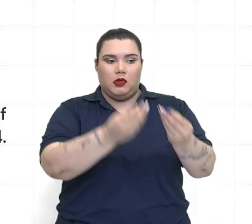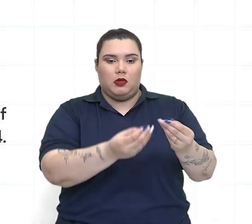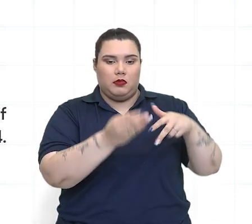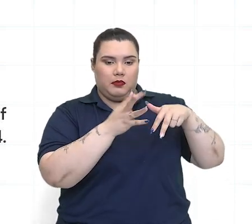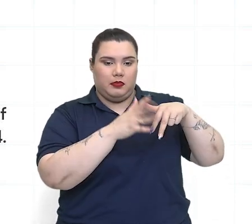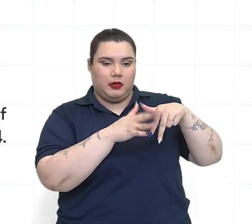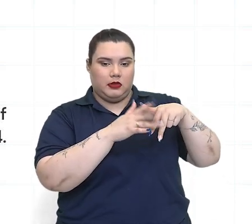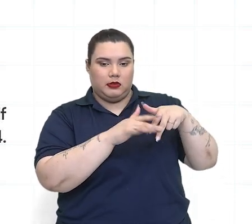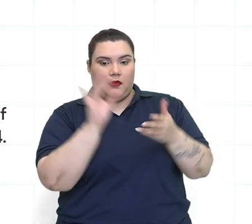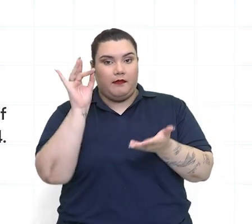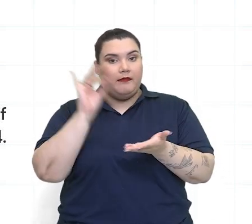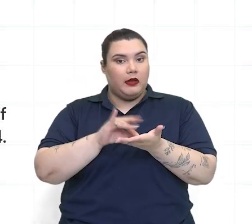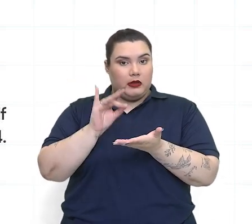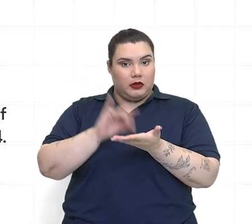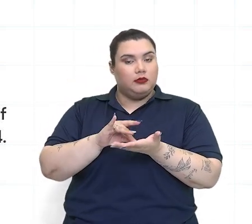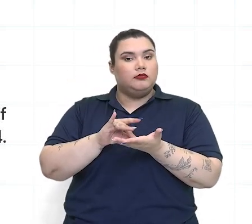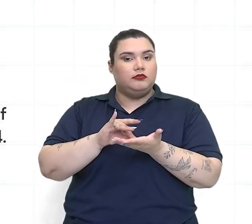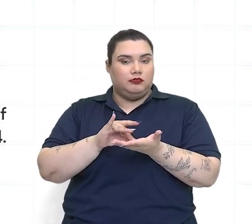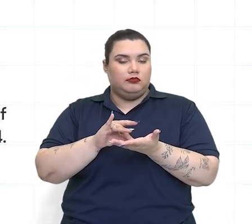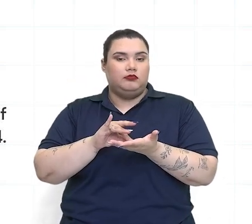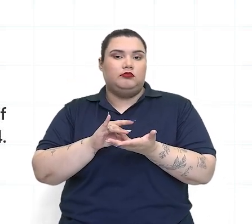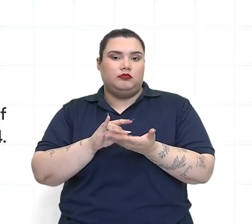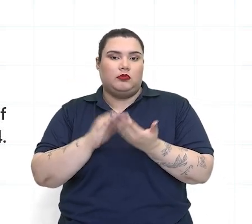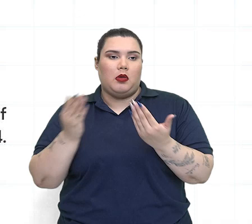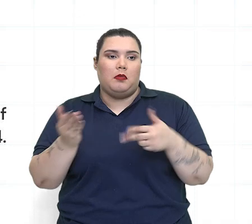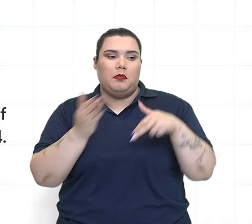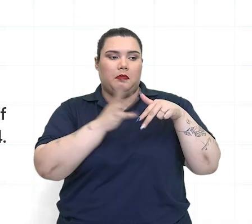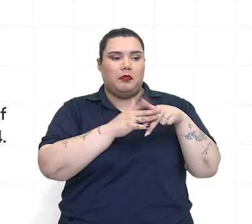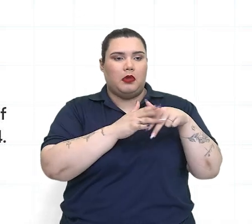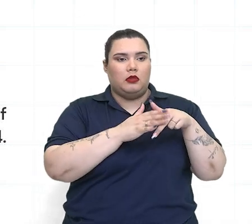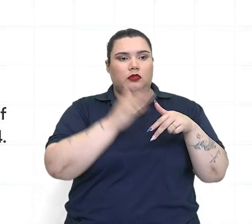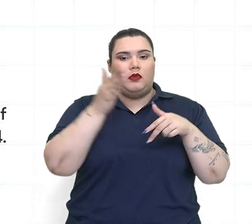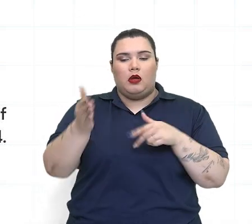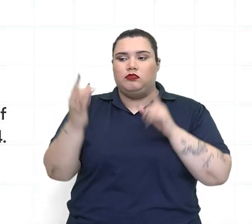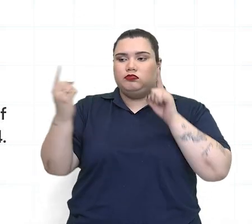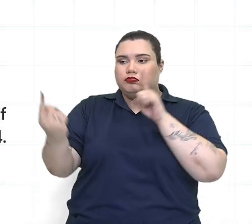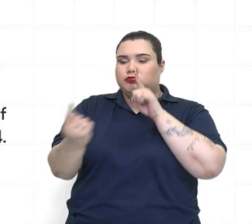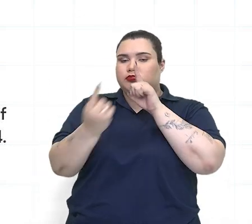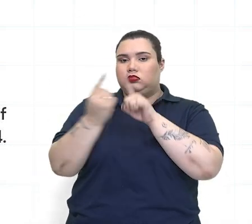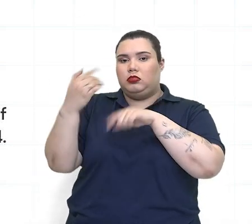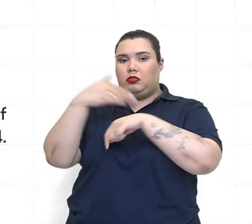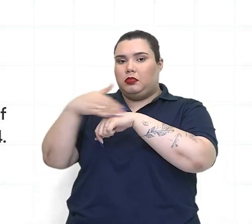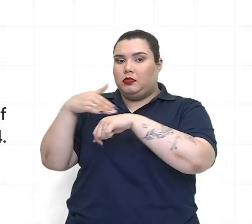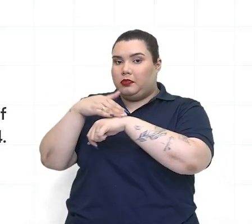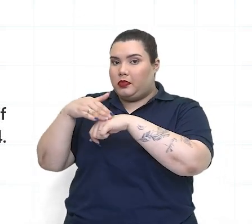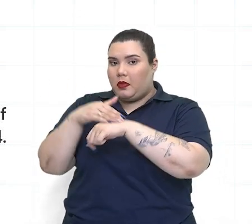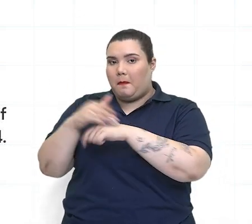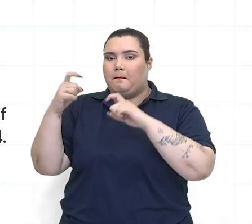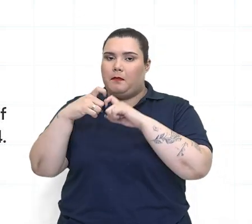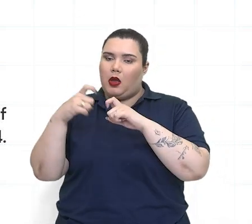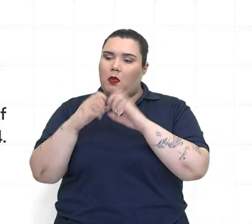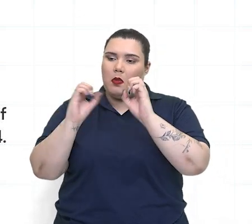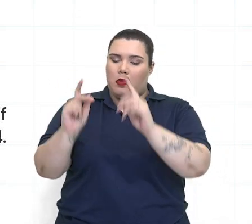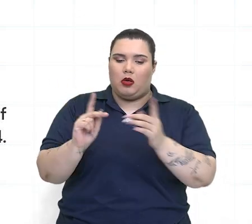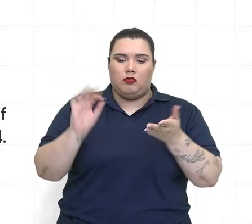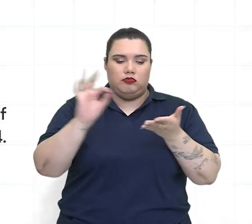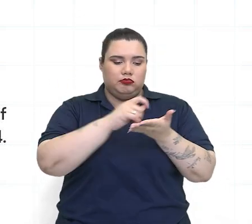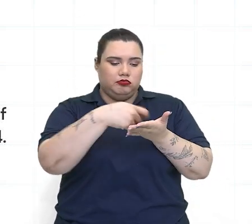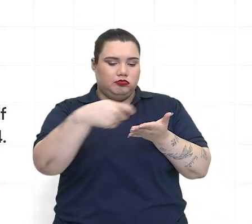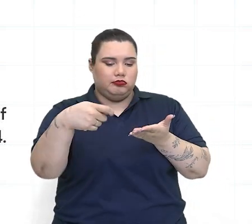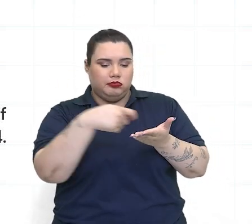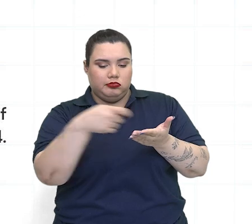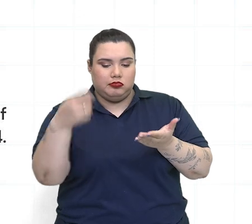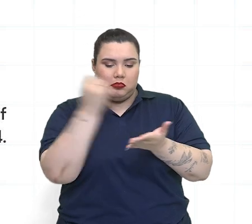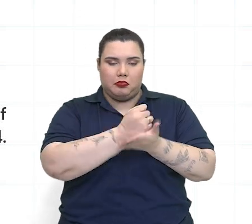Isso é fato, né? Ele foi lá, fez a sua consulta e o médico passou o remédio.